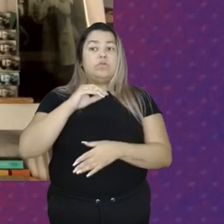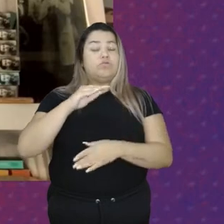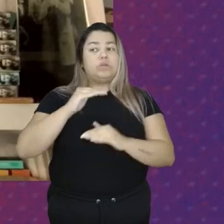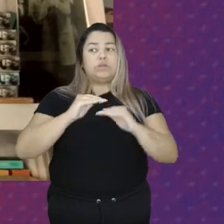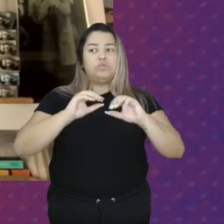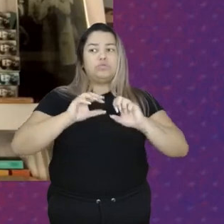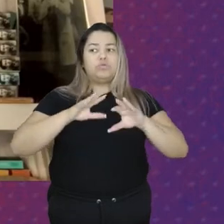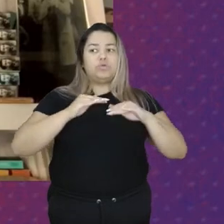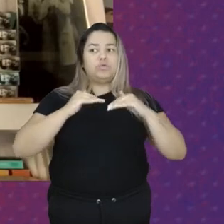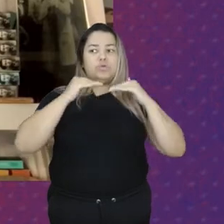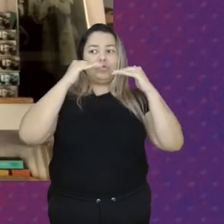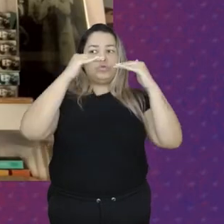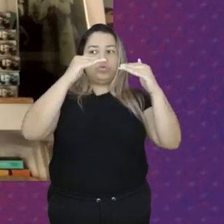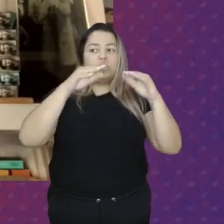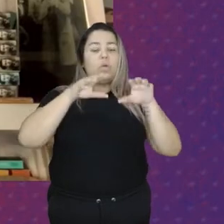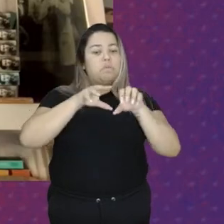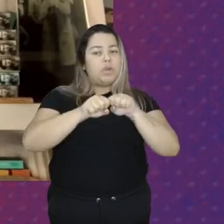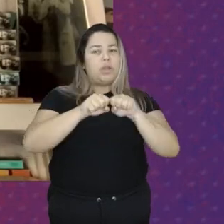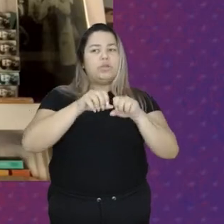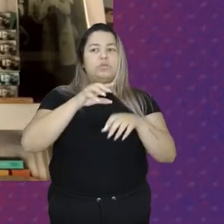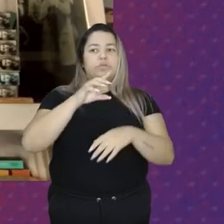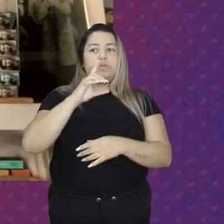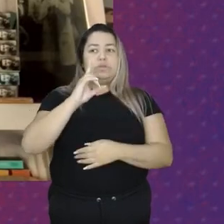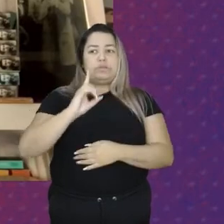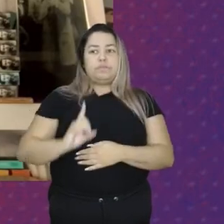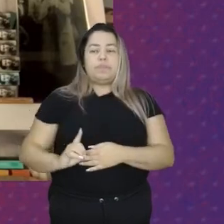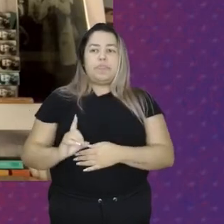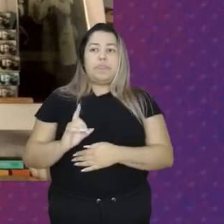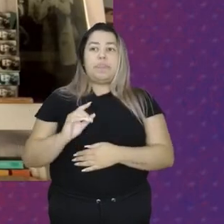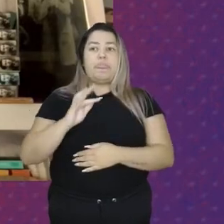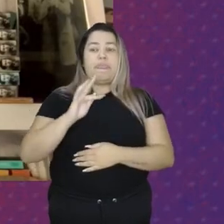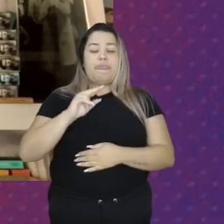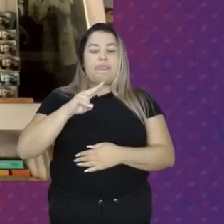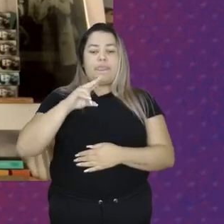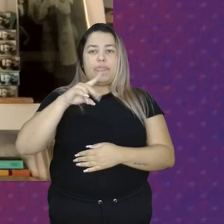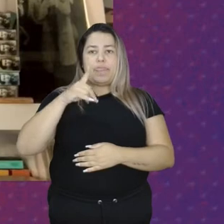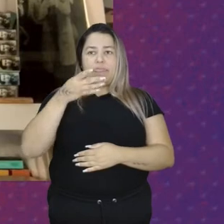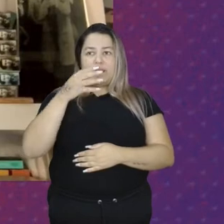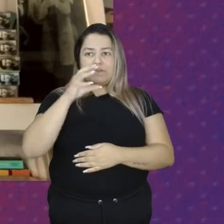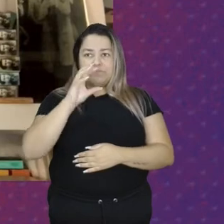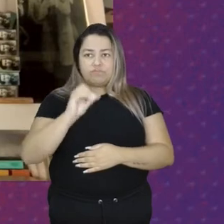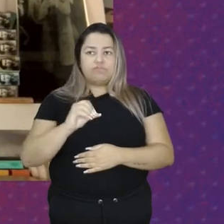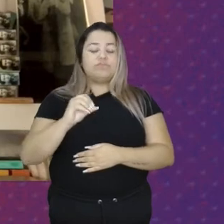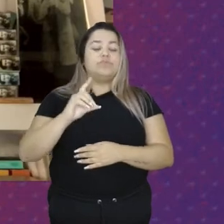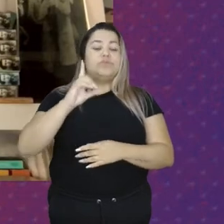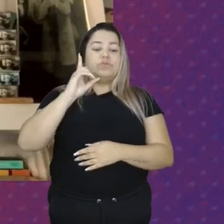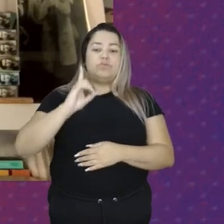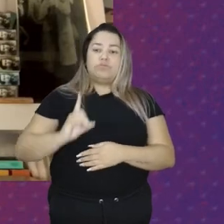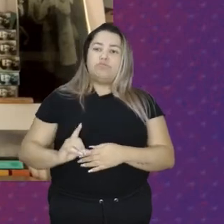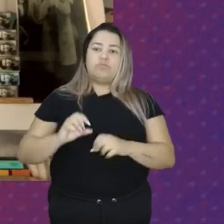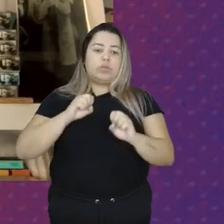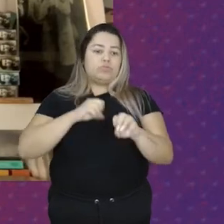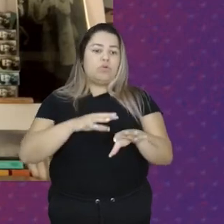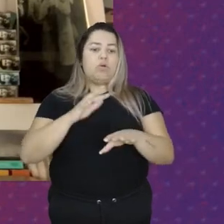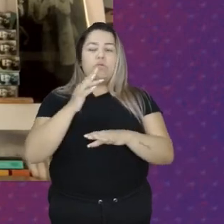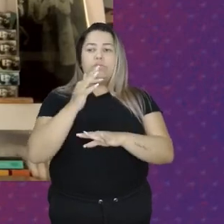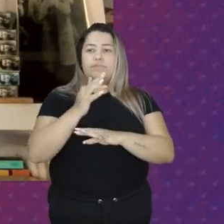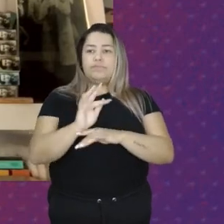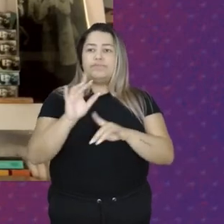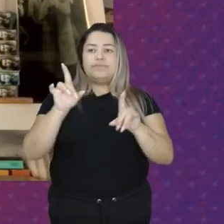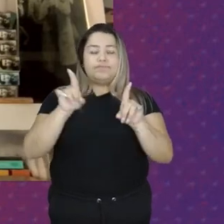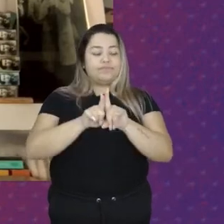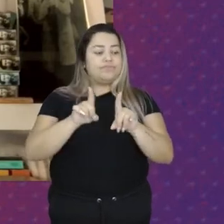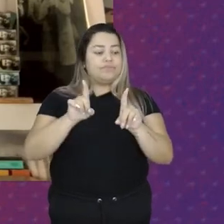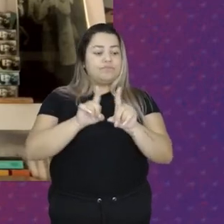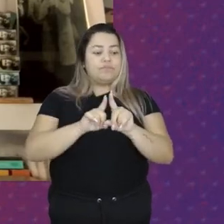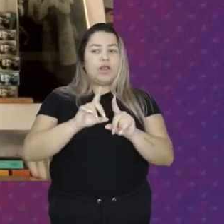superior, fui diretora da Fundação Perseu Abramo, fui diretora da Escola Nacional de Formação, fui membro do